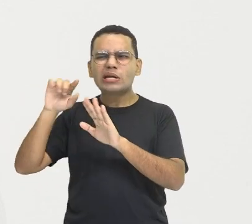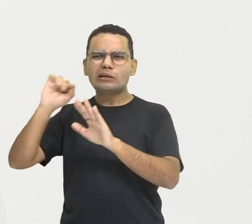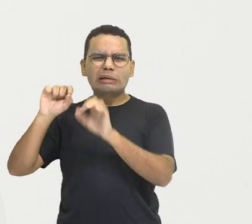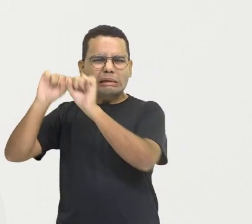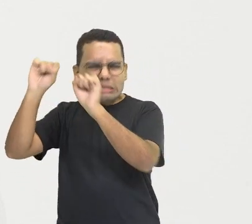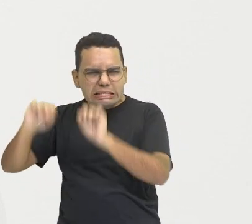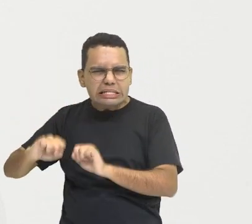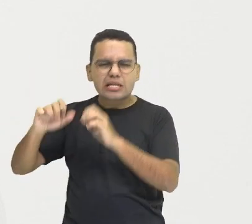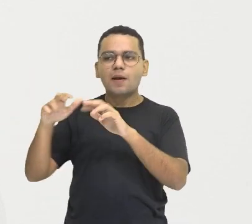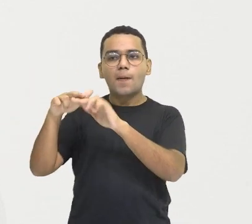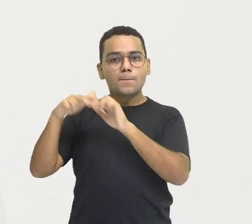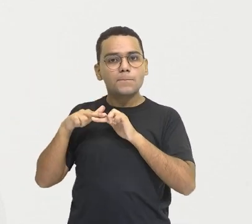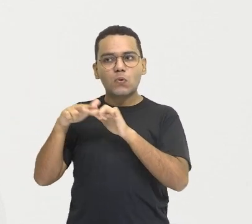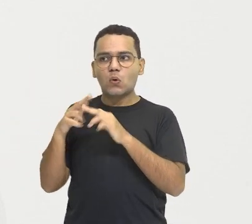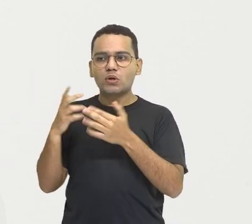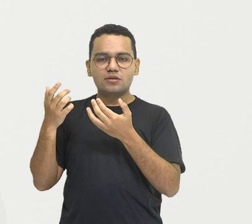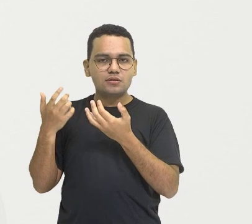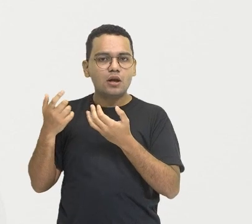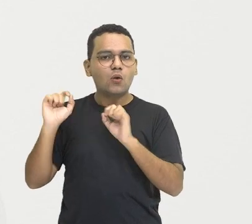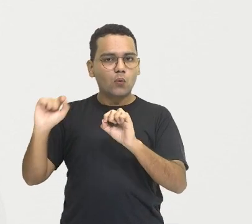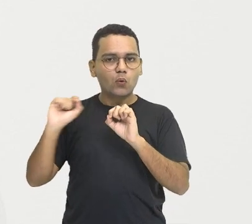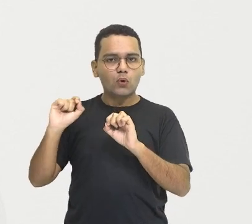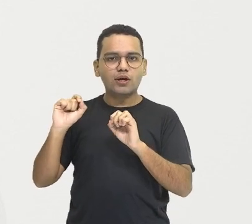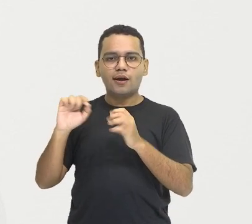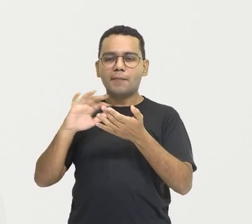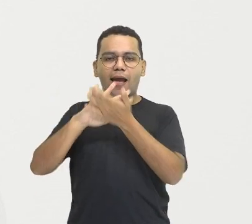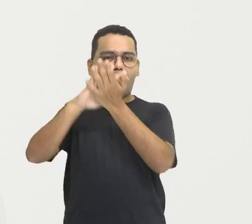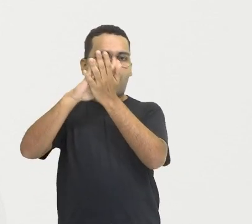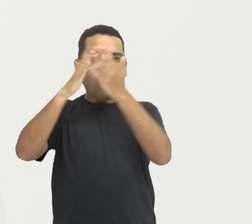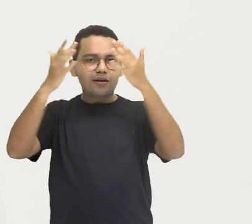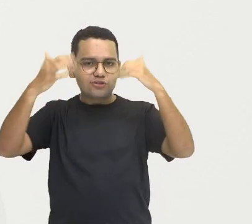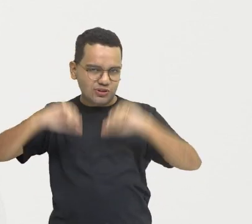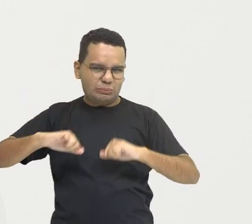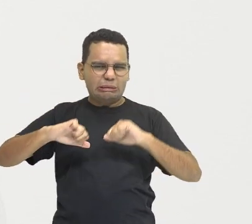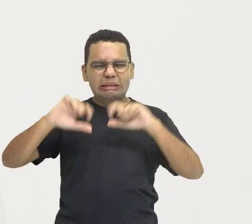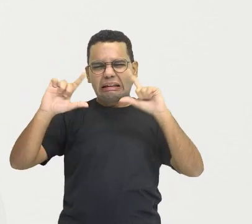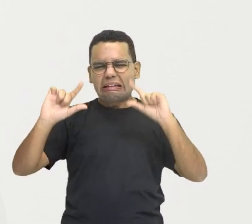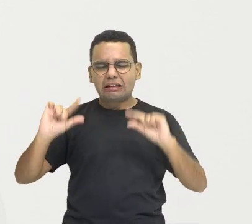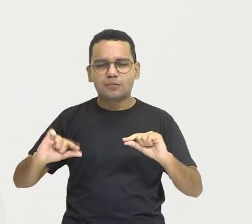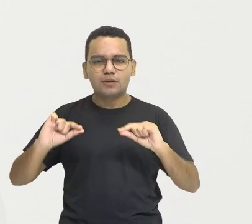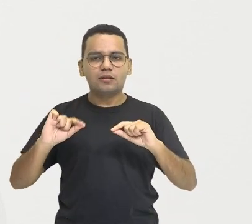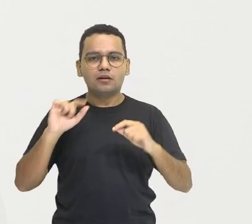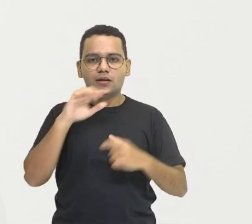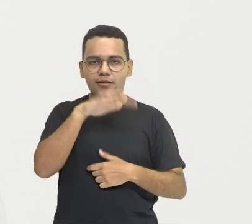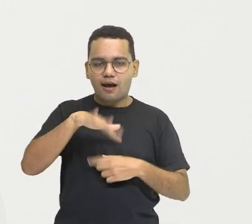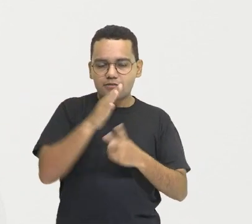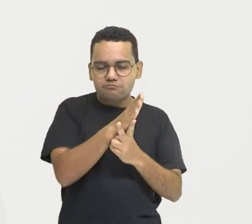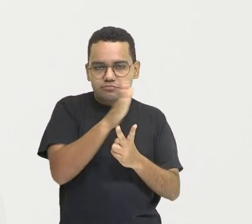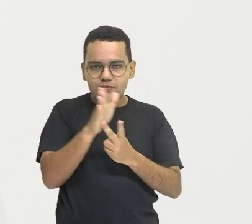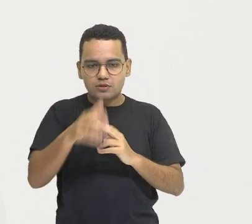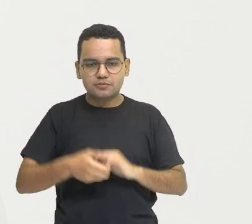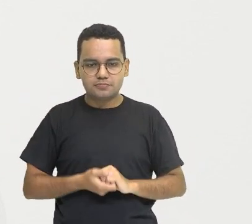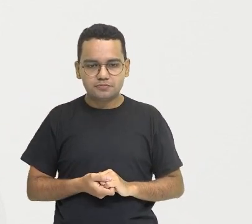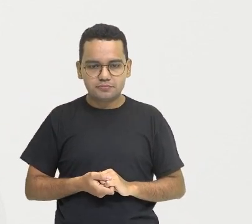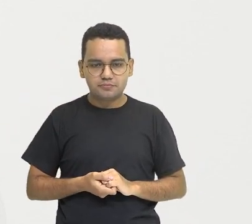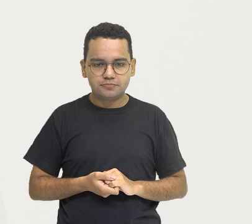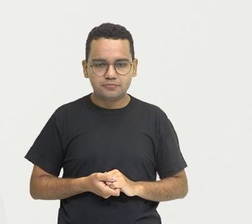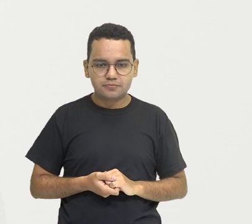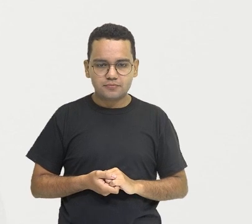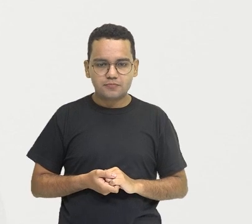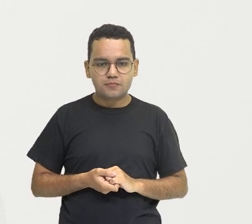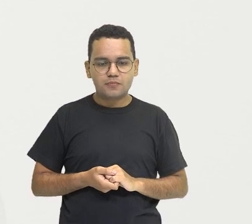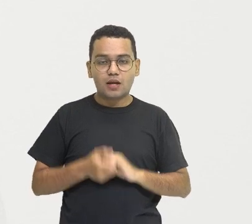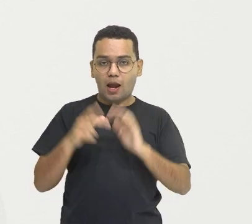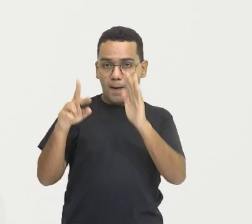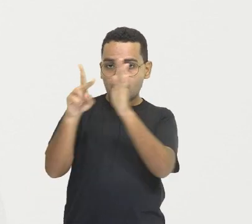muito para o fim da chamada ordem bipolar, tá bom? E a gente tem também o surgimento de novos polos de poder. A própria União Europeia, que